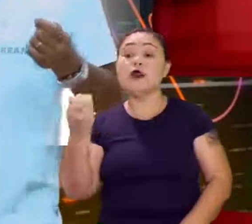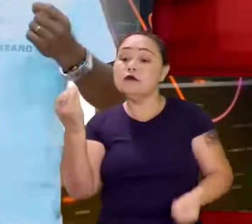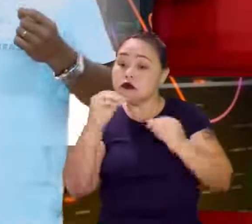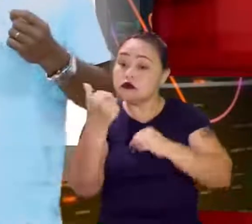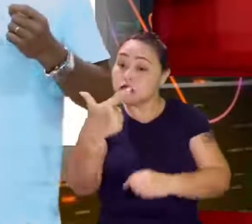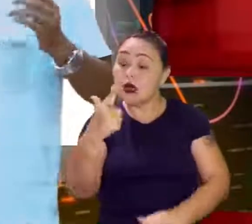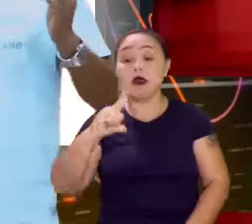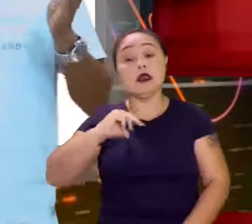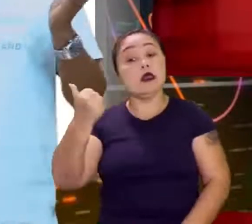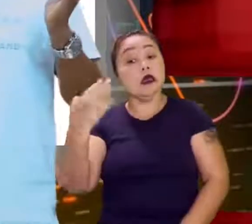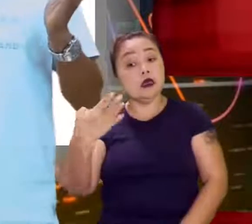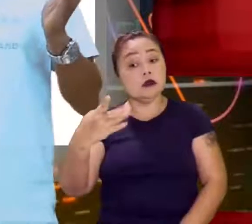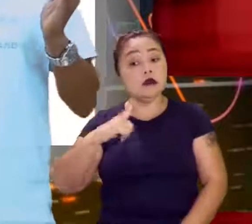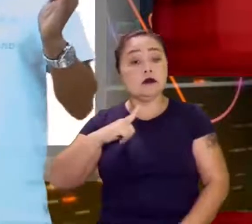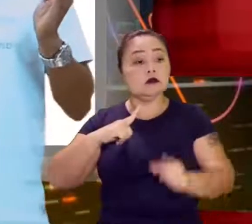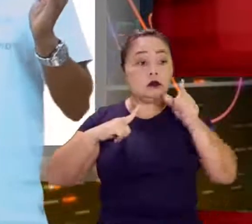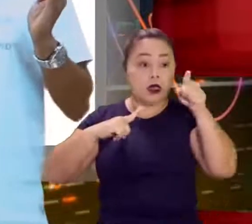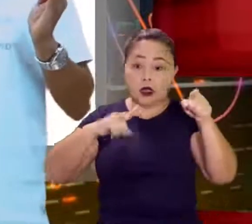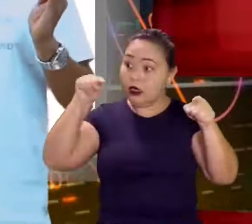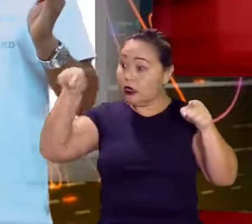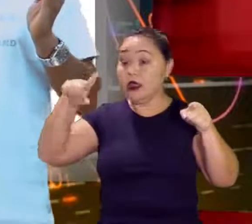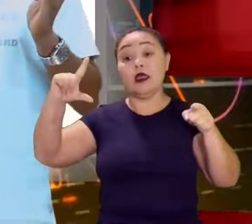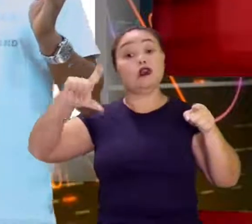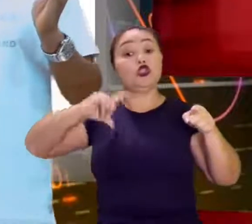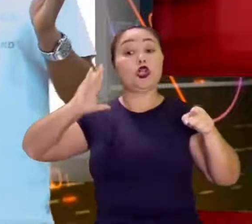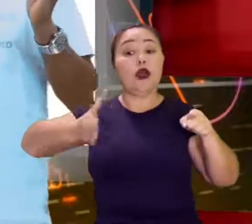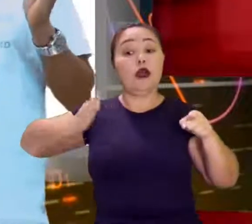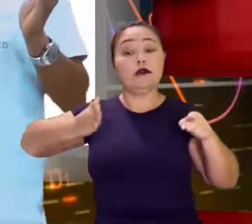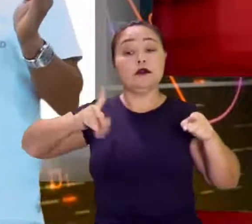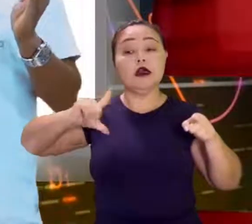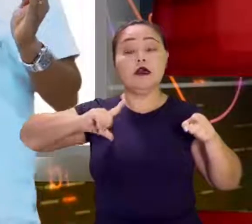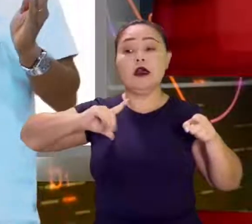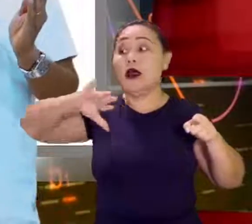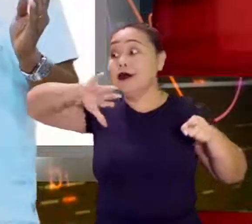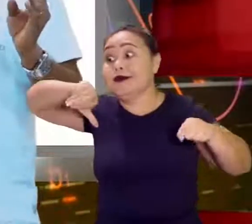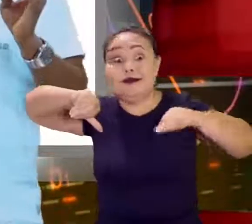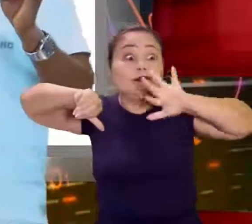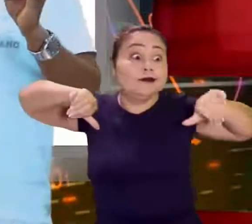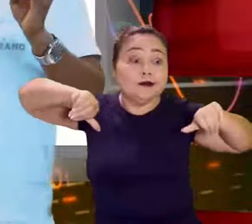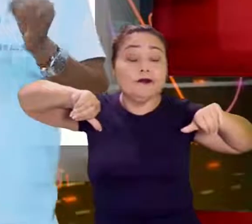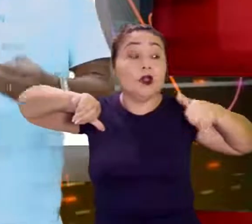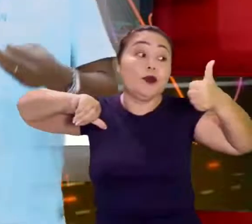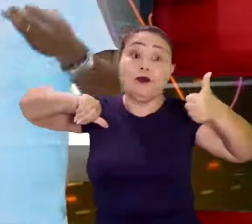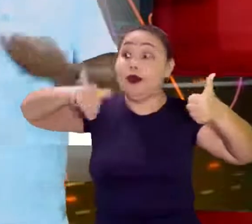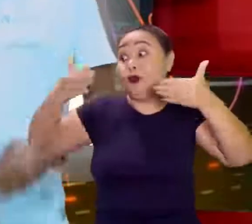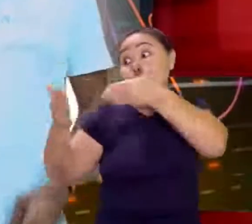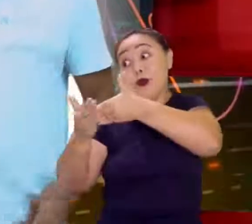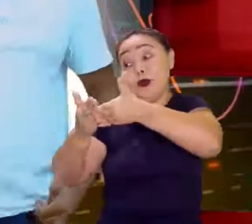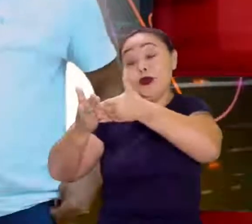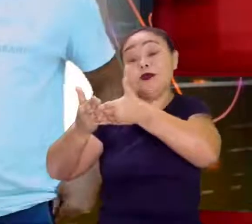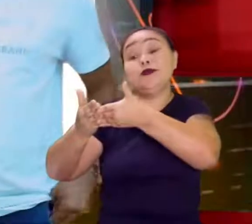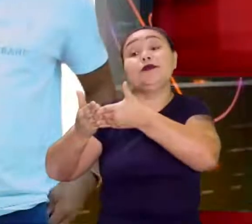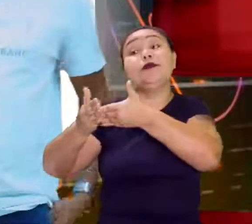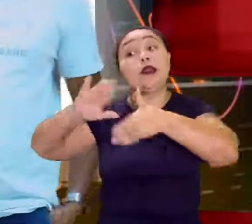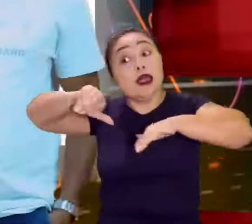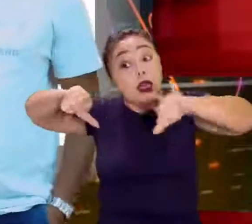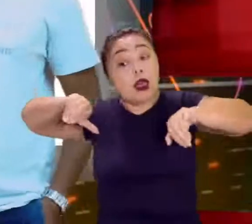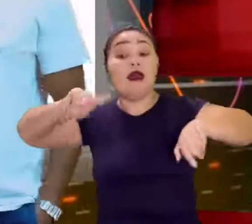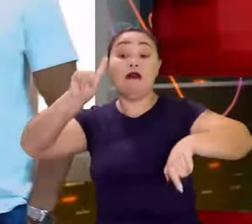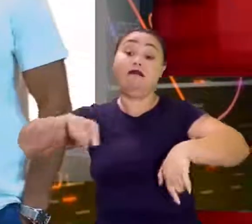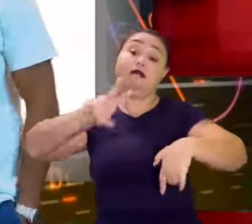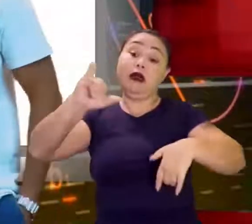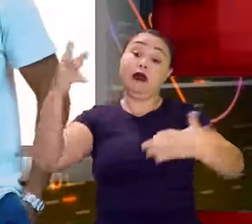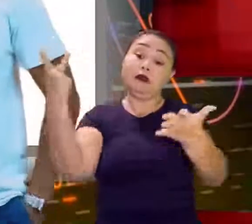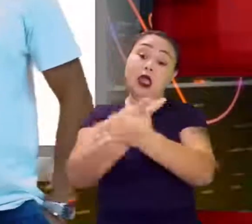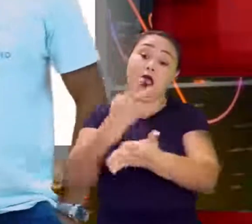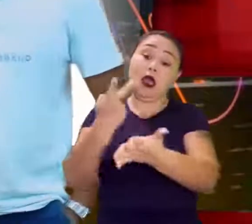você vai ter 14, porque os polos você já tem. E se você deixar de lado esses polos, a sua razão vai dar errada. Então a